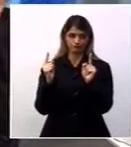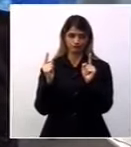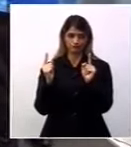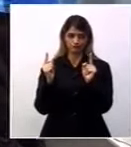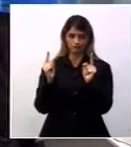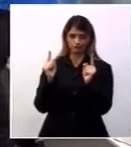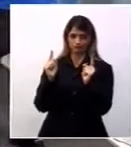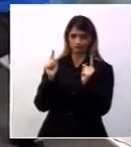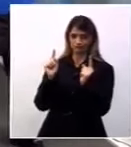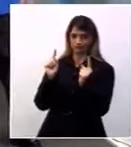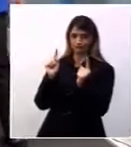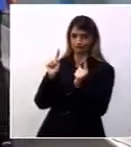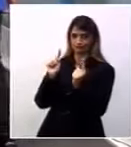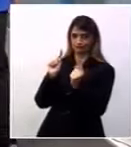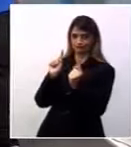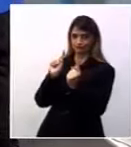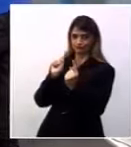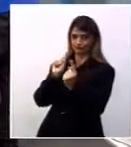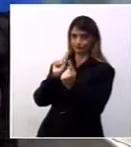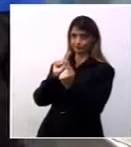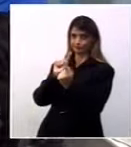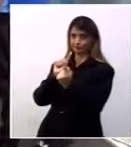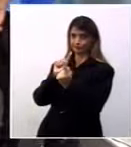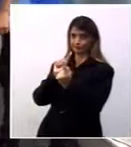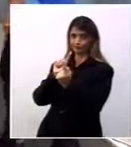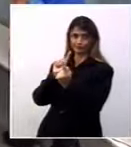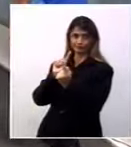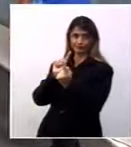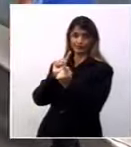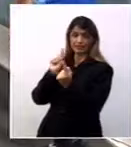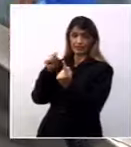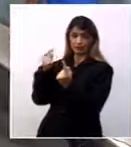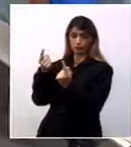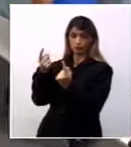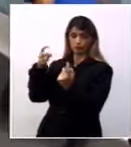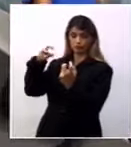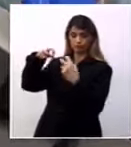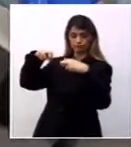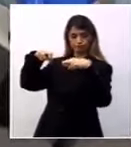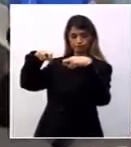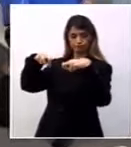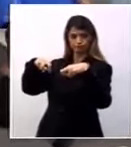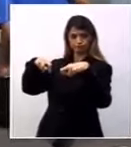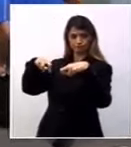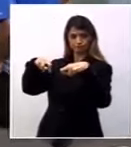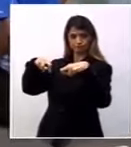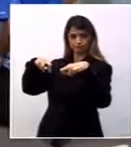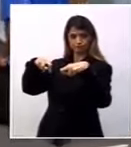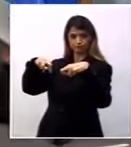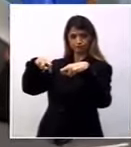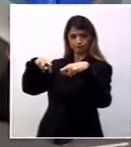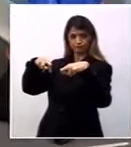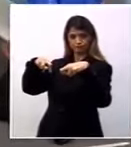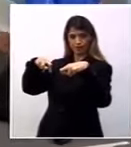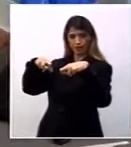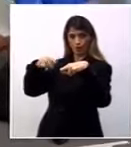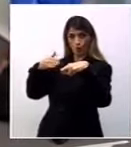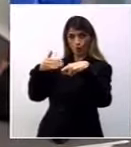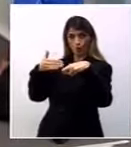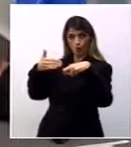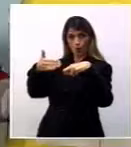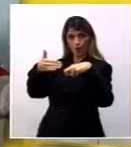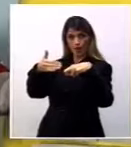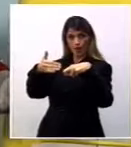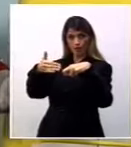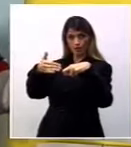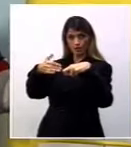sentido anti-horário, né, e nesse caso eles se ajoelham no chão, né, e aí eles começam a